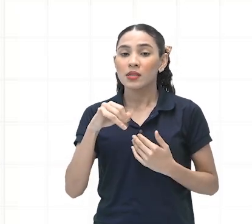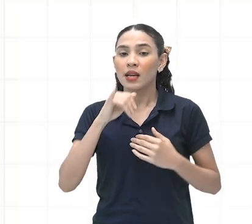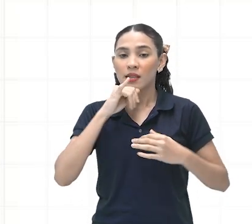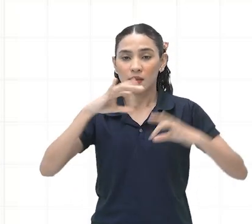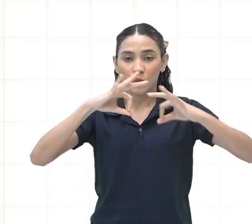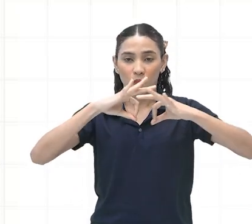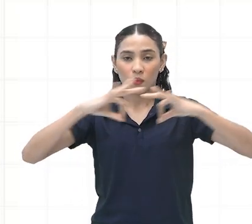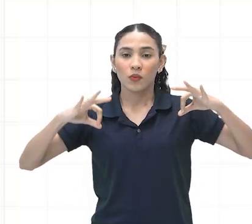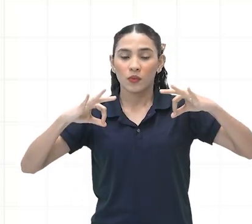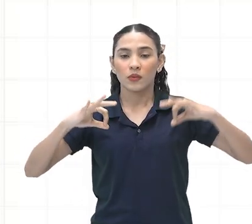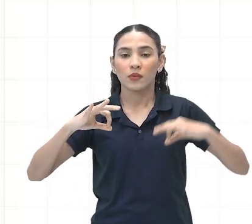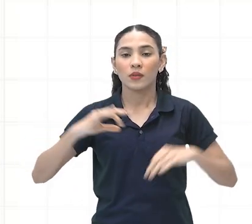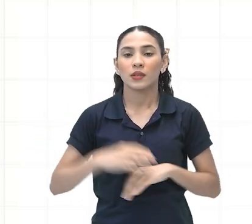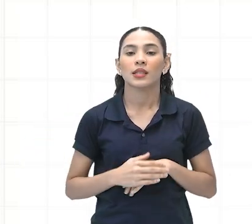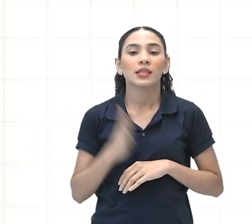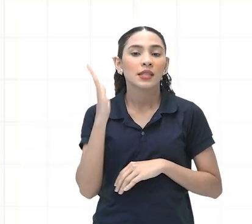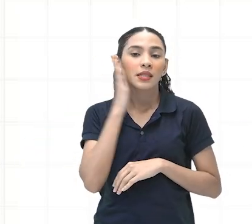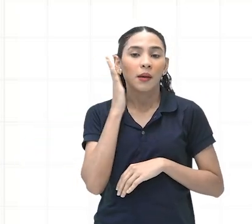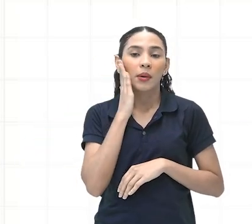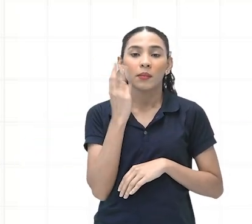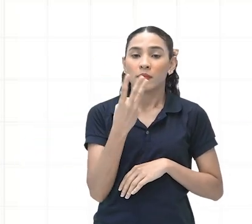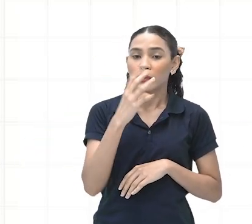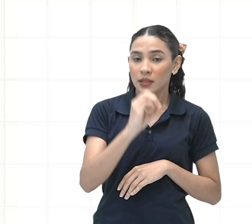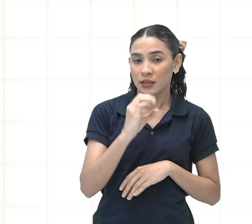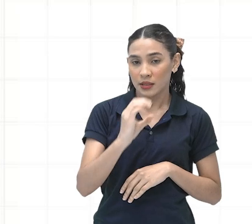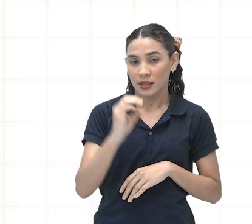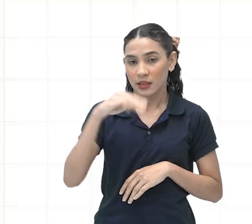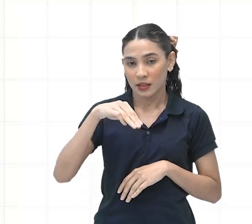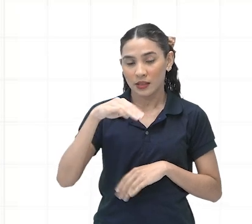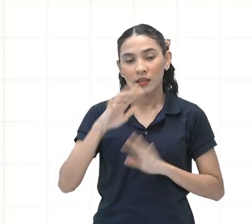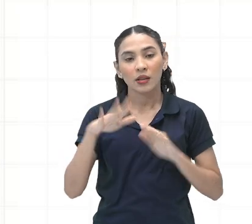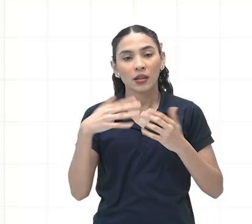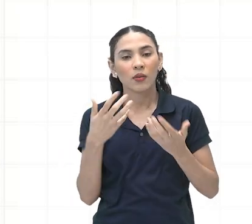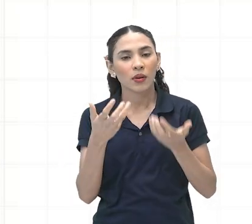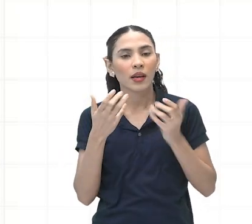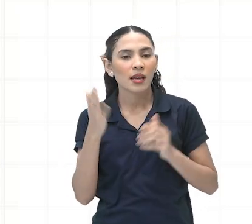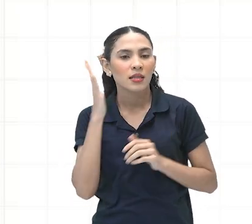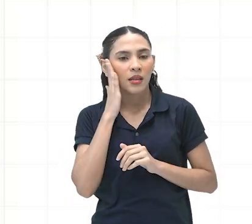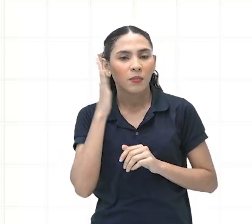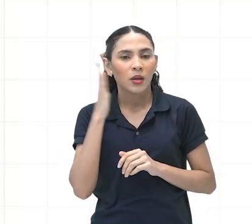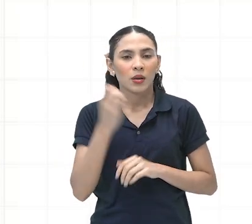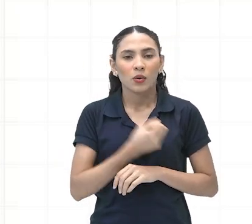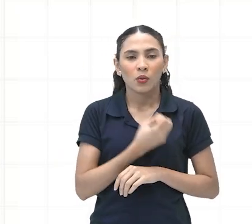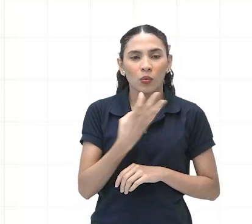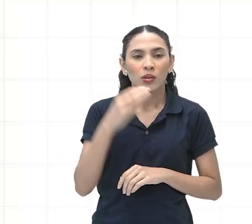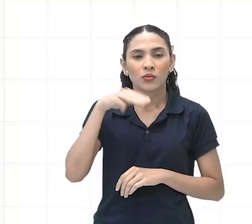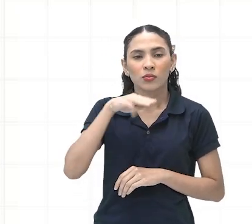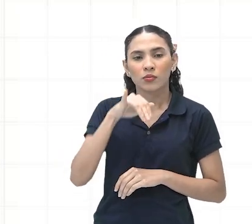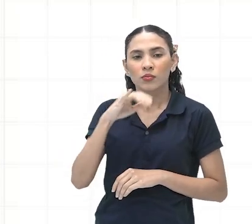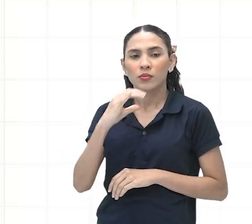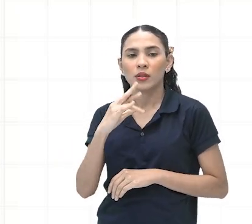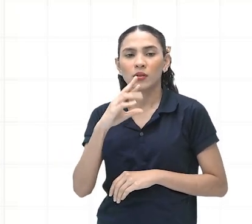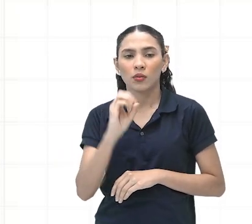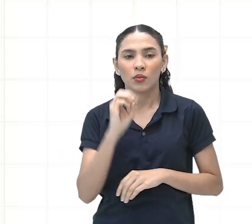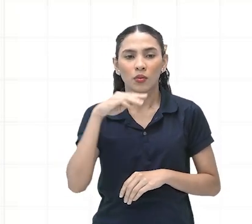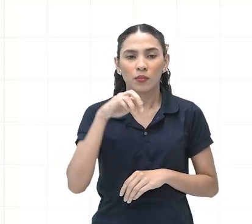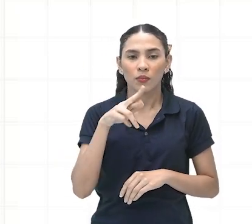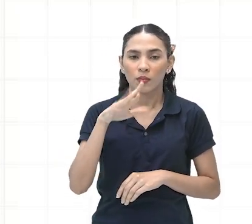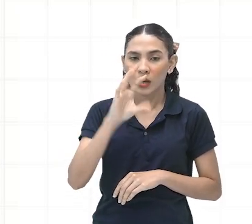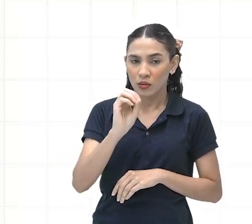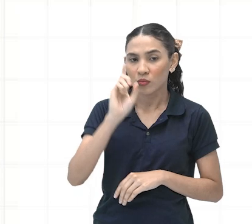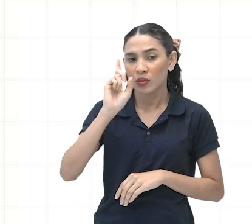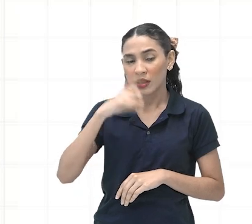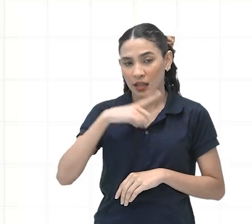régua escolar, nós sabemos que ela tem 30 centímetros, eu quero saber quantos micrômetros ela vale.